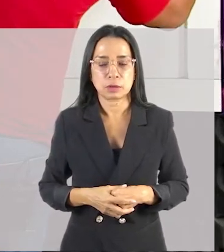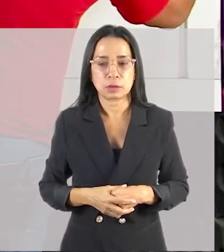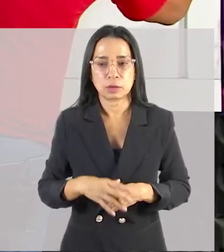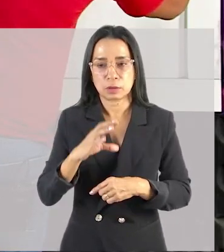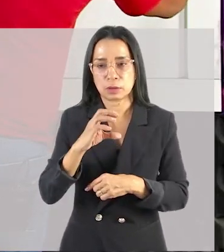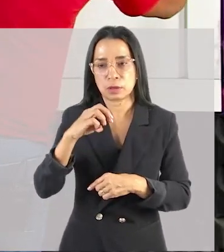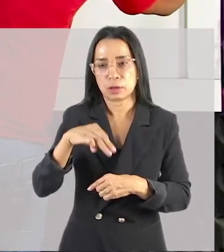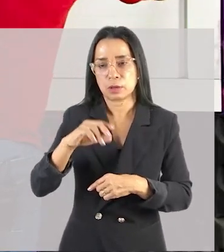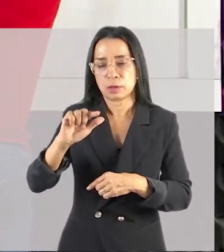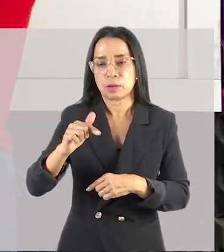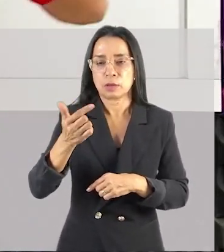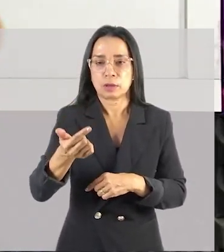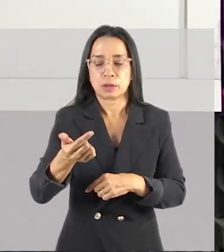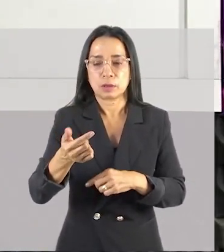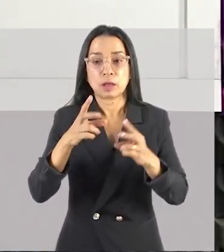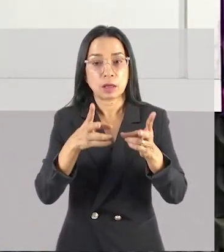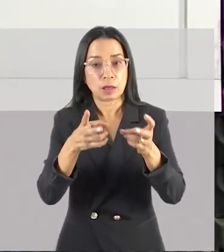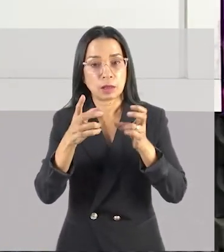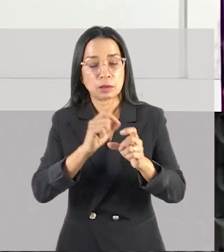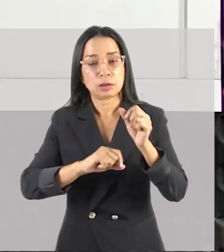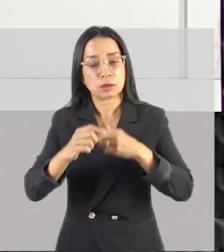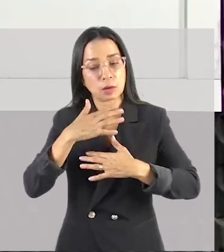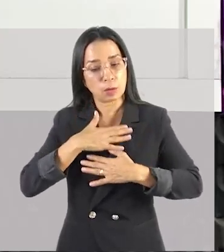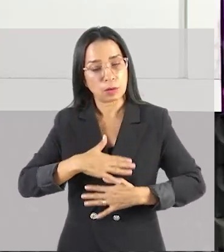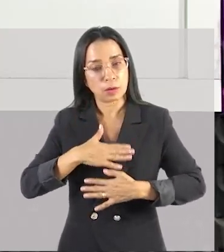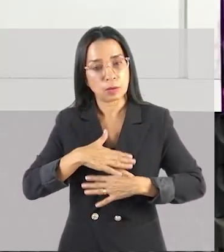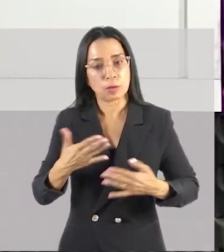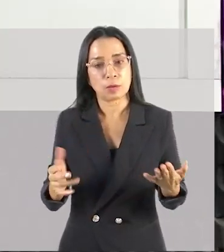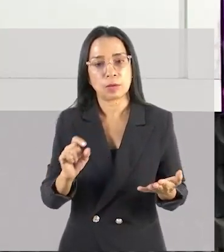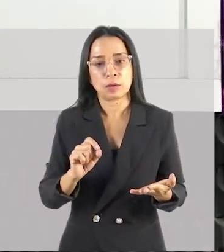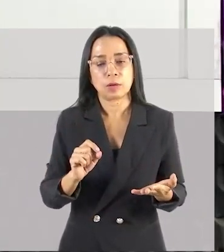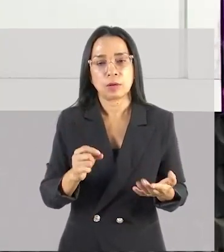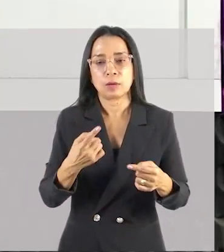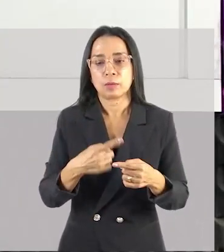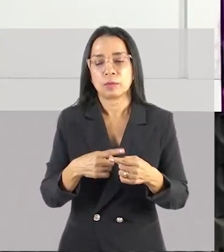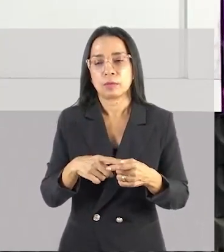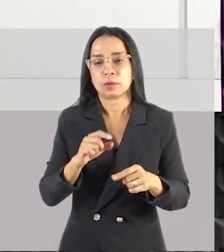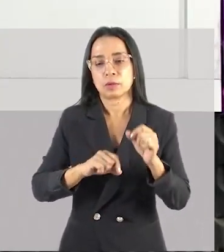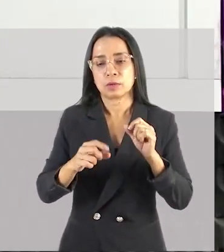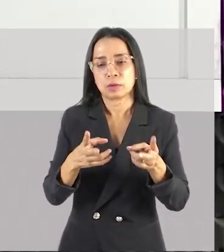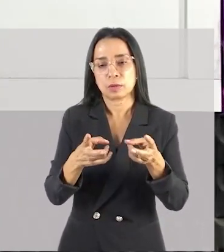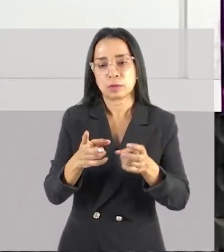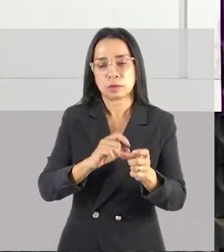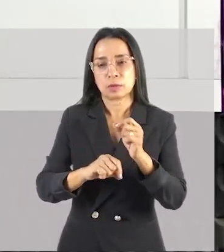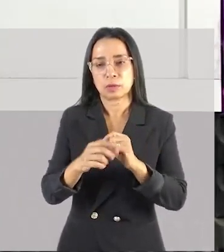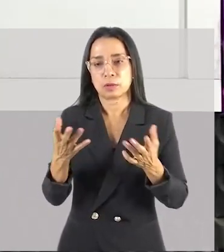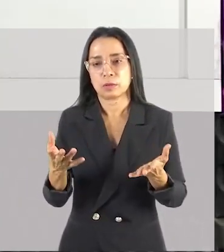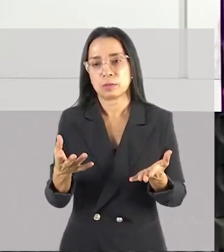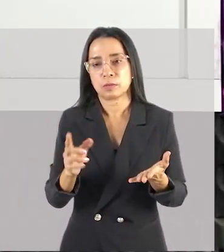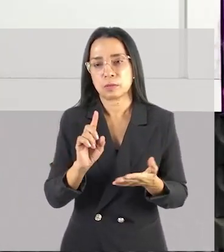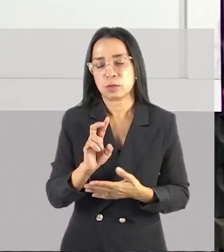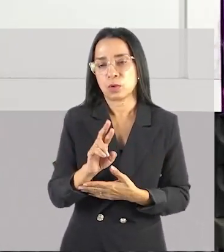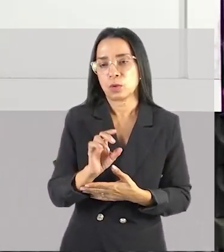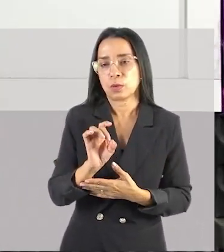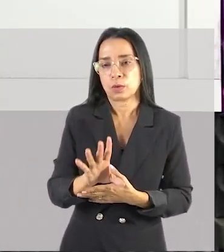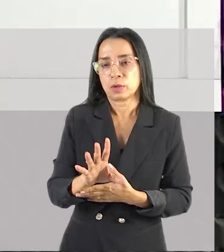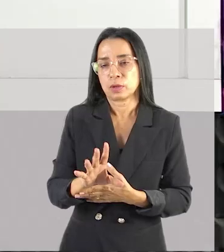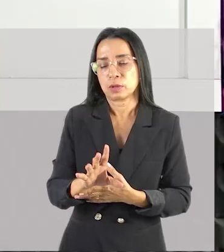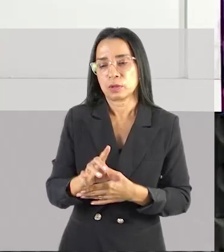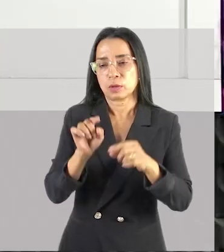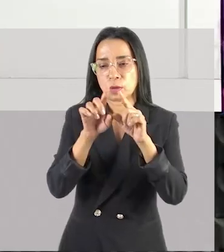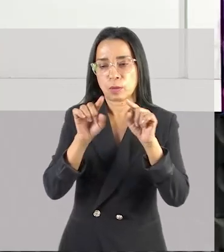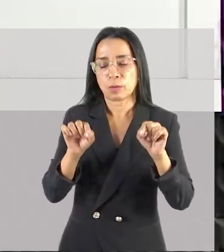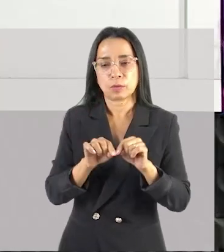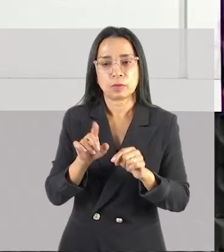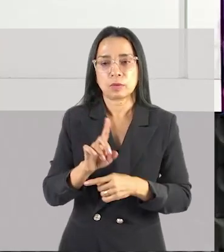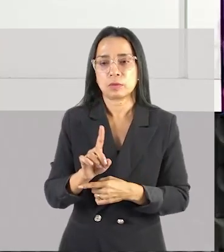centímetros quadrados. Agora, muita atenção e muita calma nessa hora. Porque o que a gente observou? Que não é só um triângulozinho desse